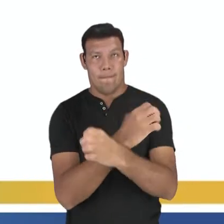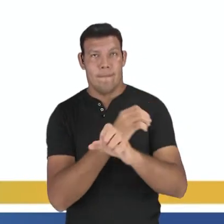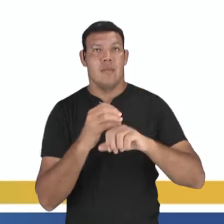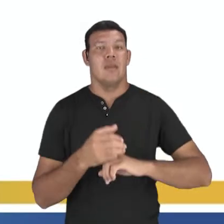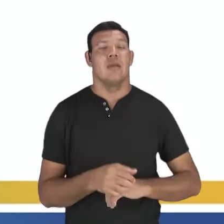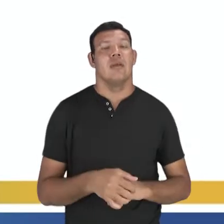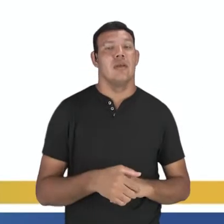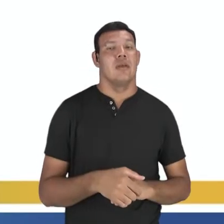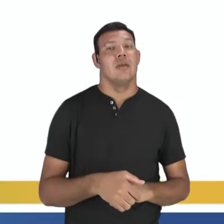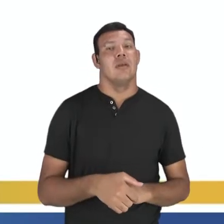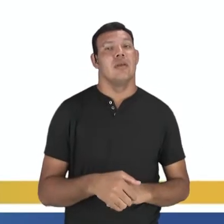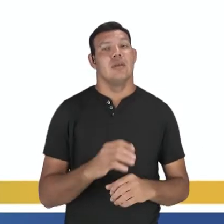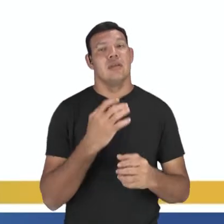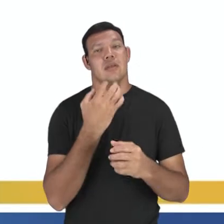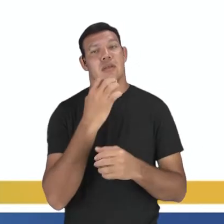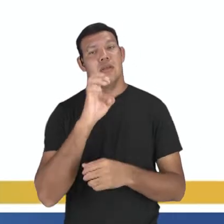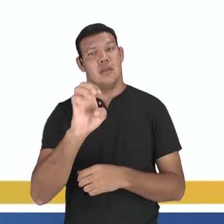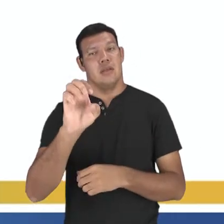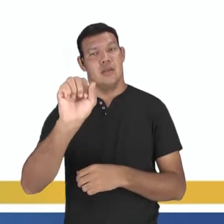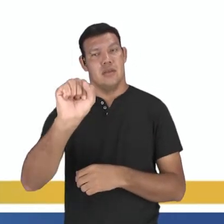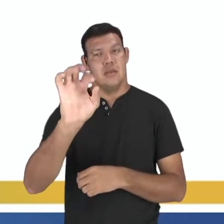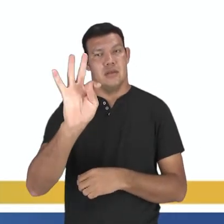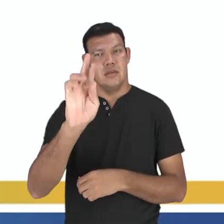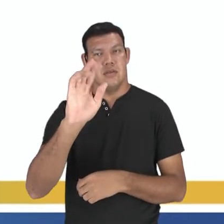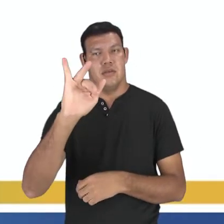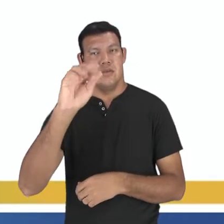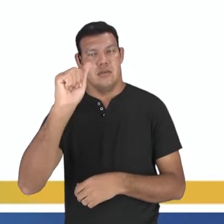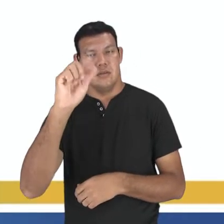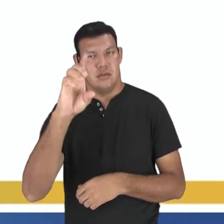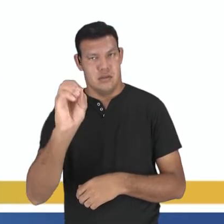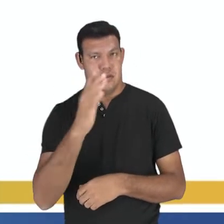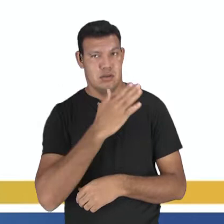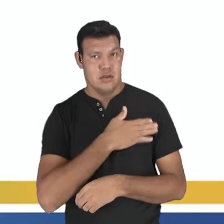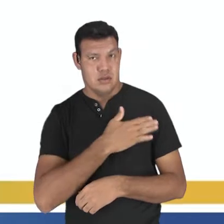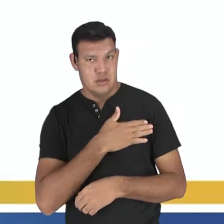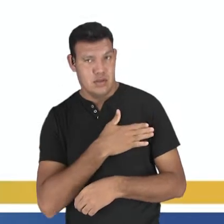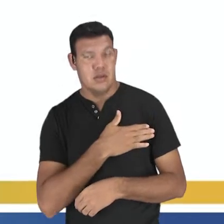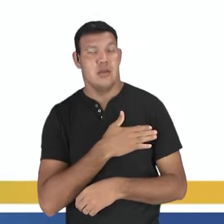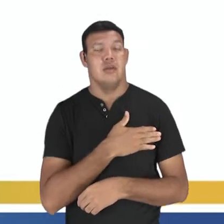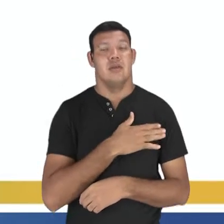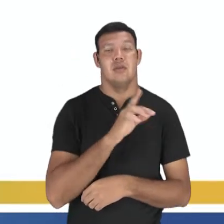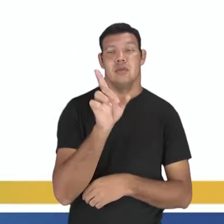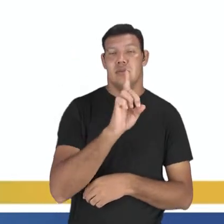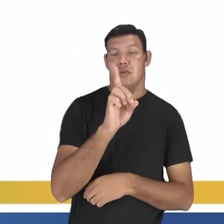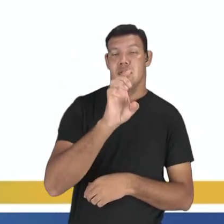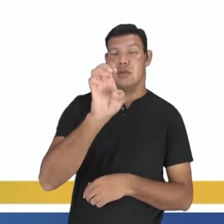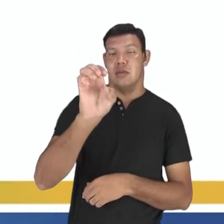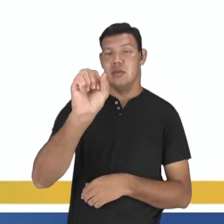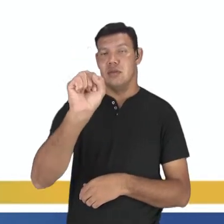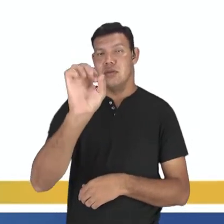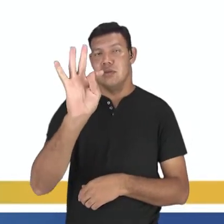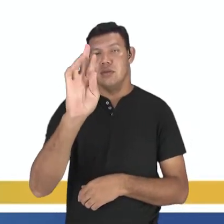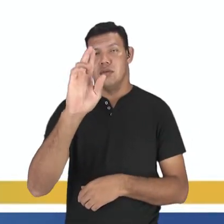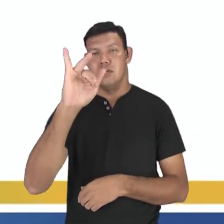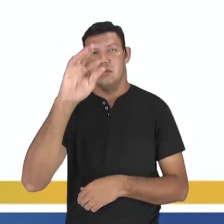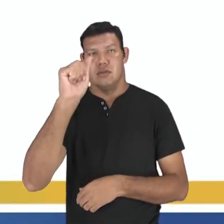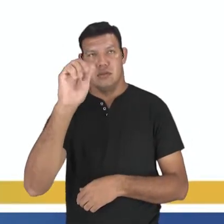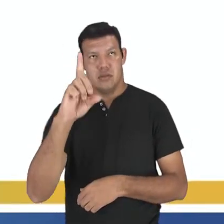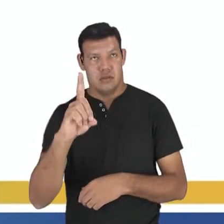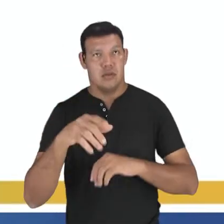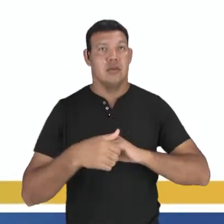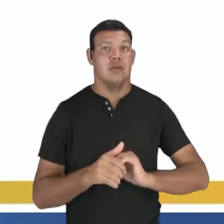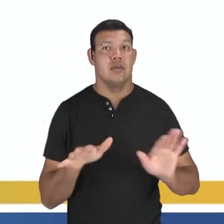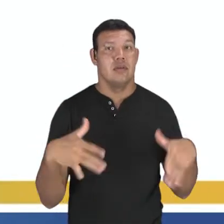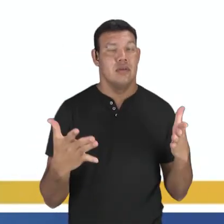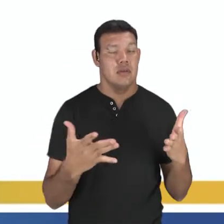estriado. Aqui a gente vê um pouquinho aí a mais, do porquê que eles têm essa divisão. Lembra que eu mostrei lá o